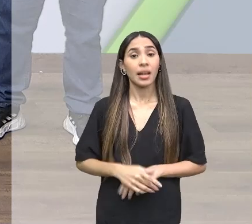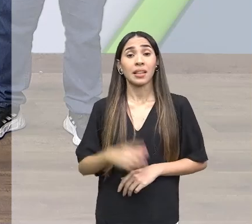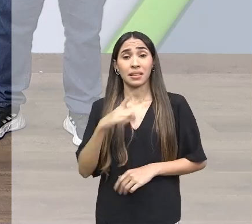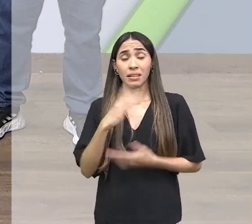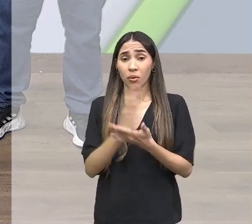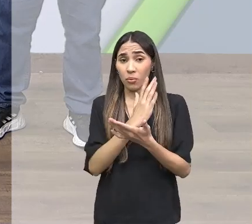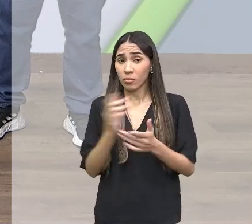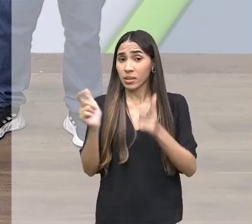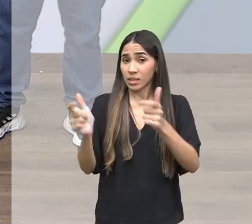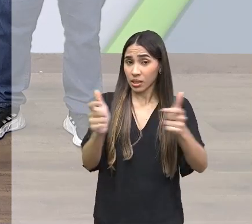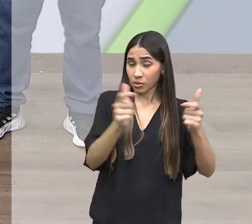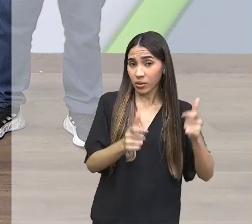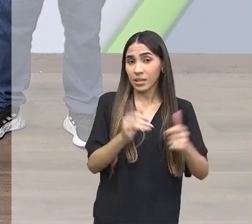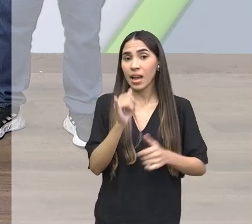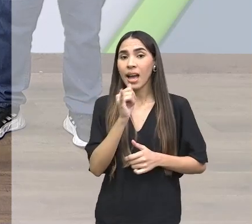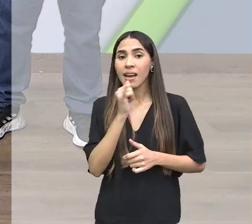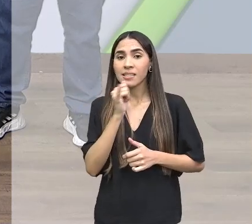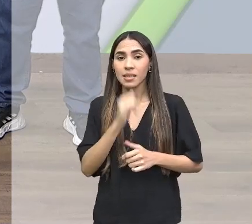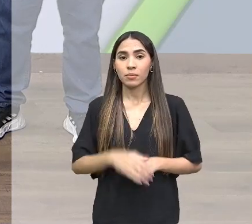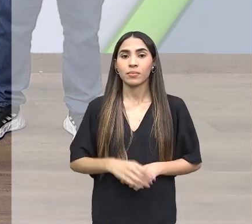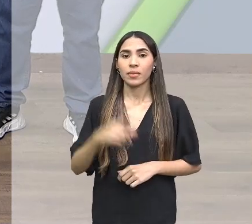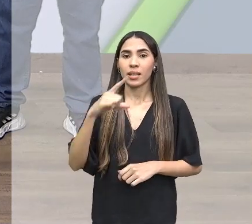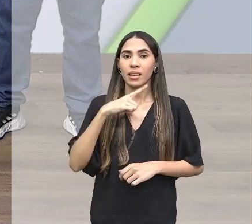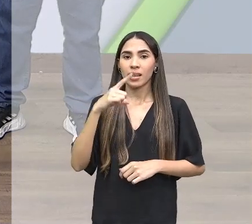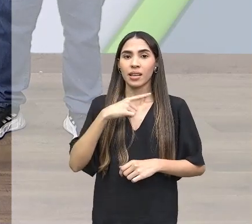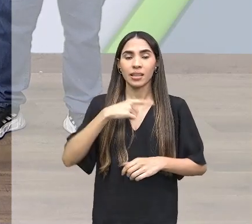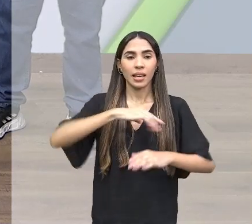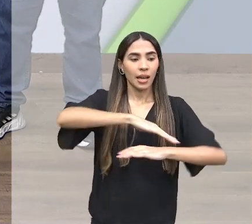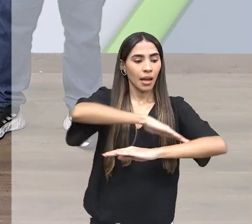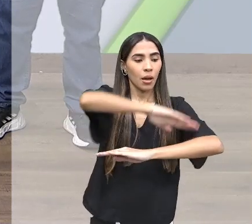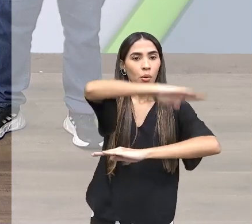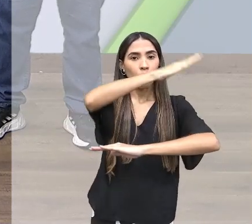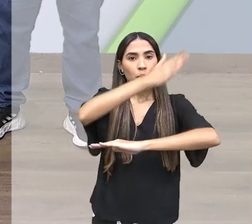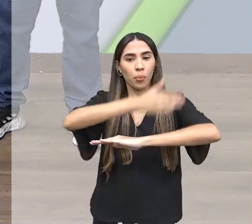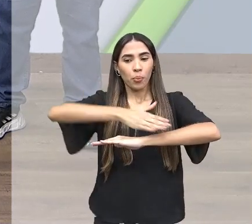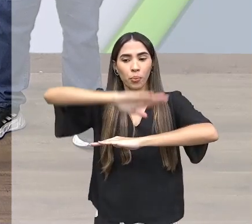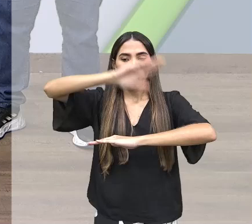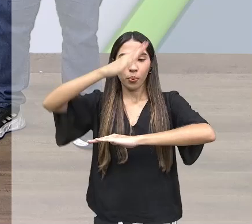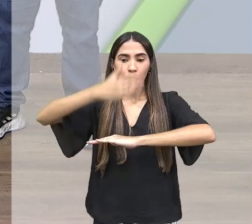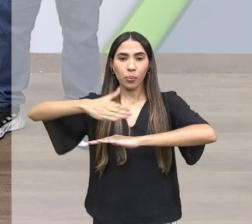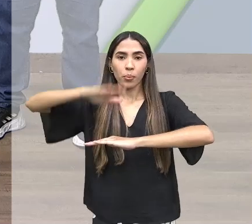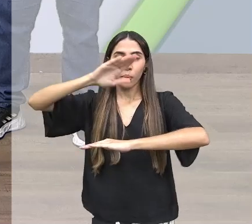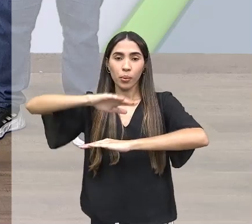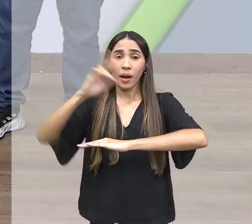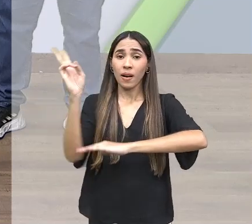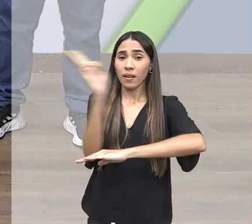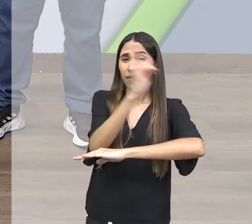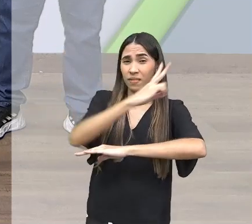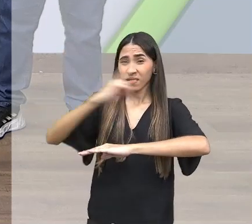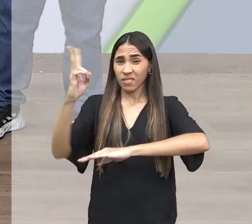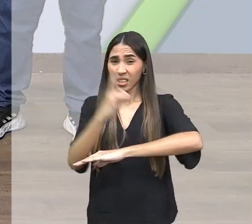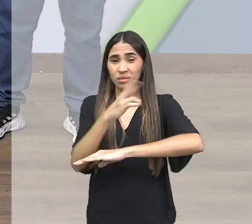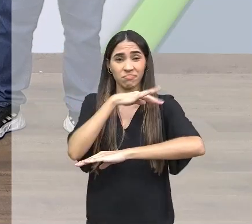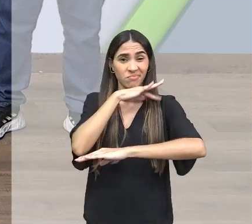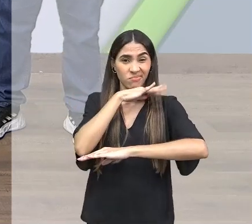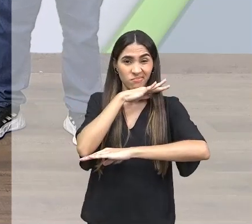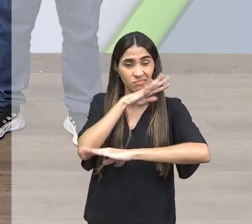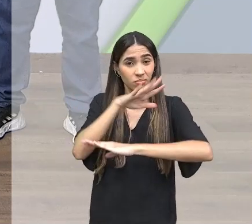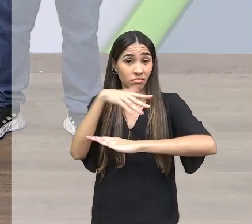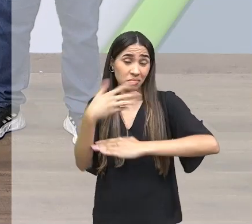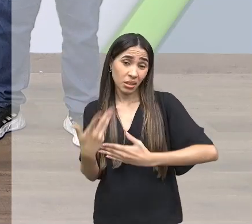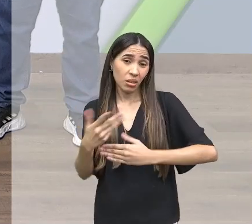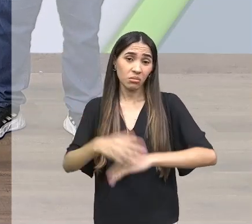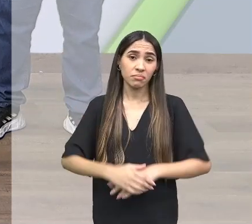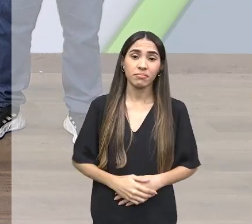determinadas regiões, por exemplo, regiões que são cercadas de muita montanha e que o vento não consegue correr tão bem. Aí,